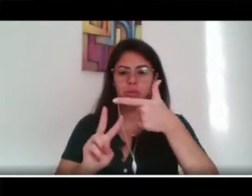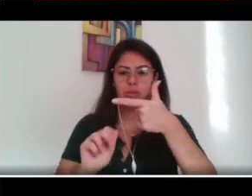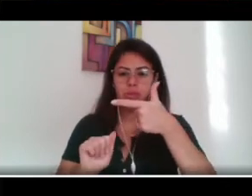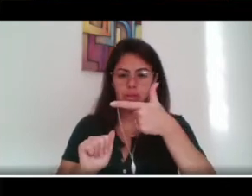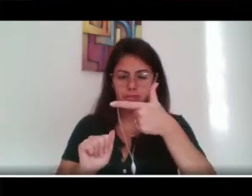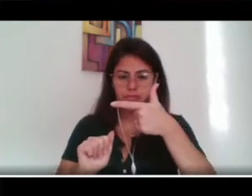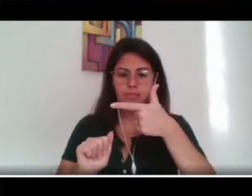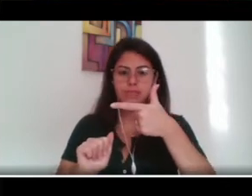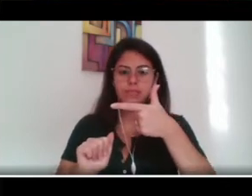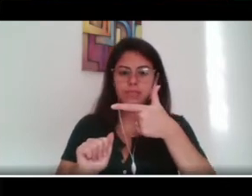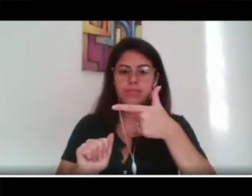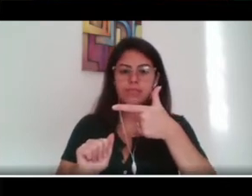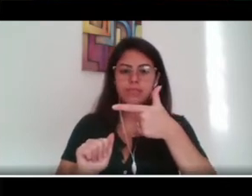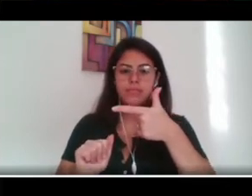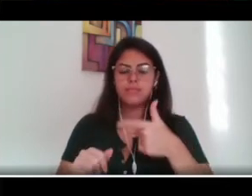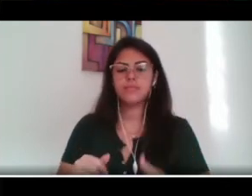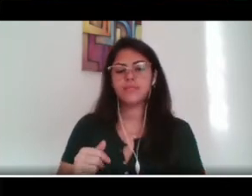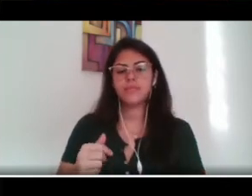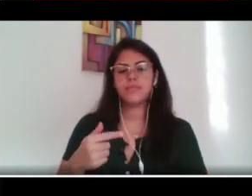16,3